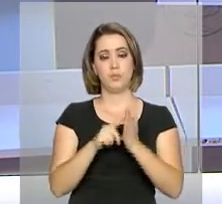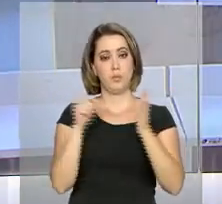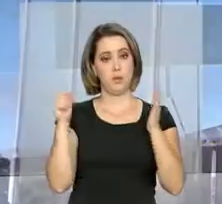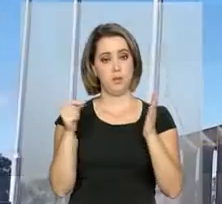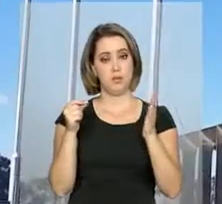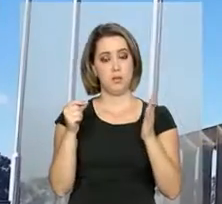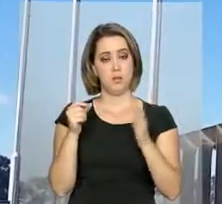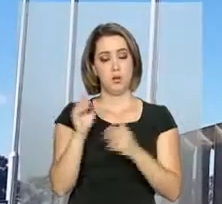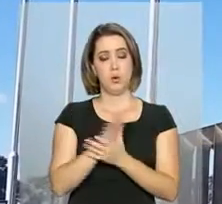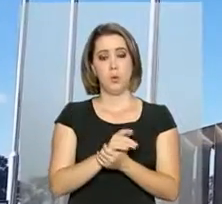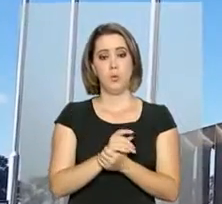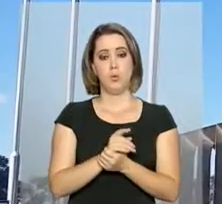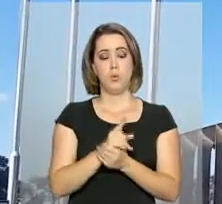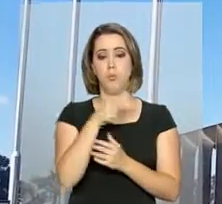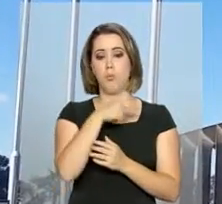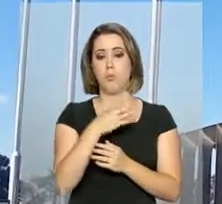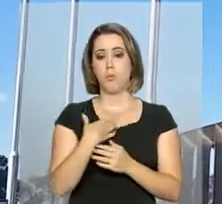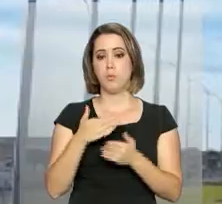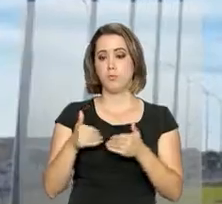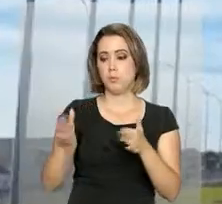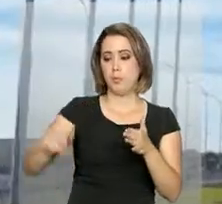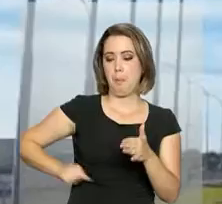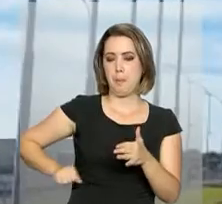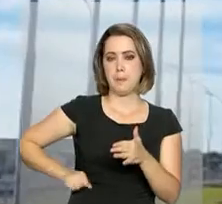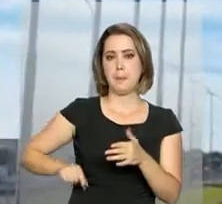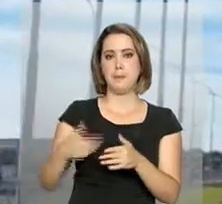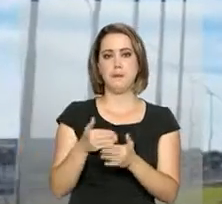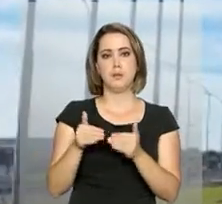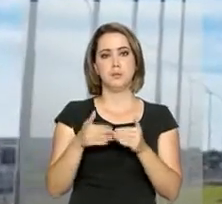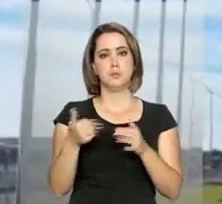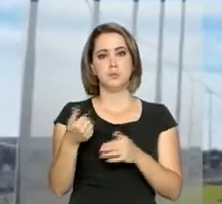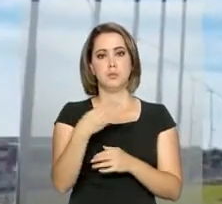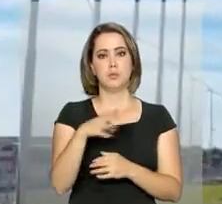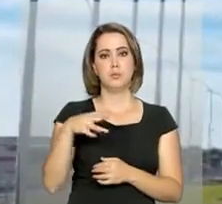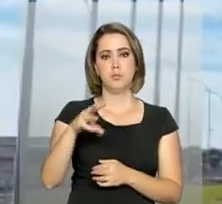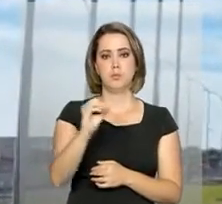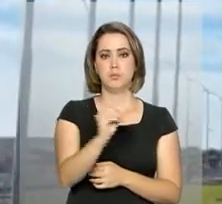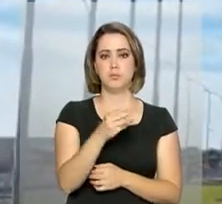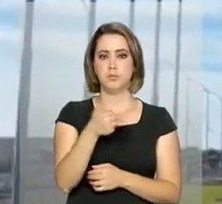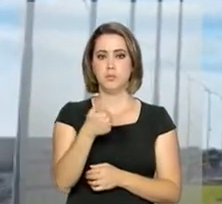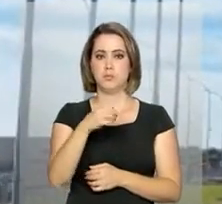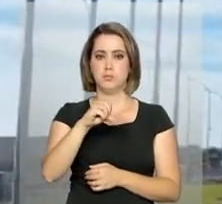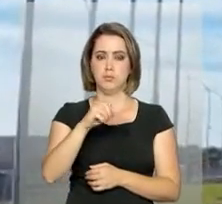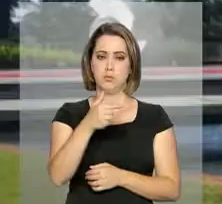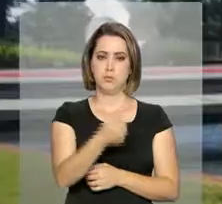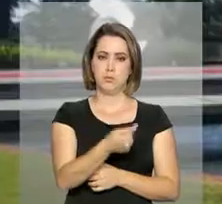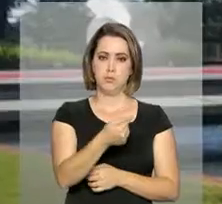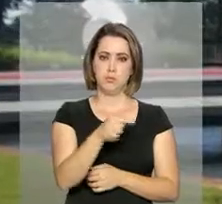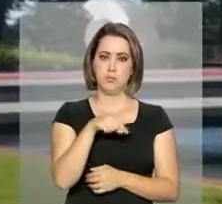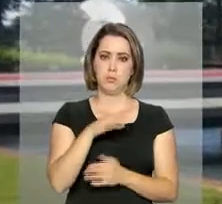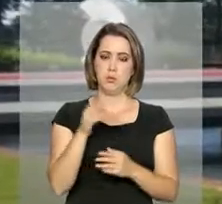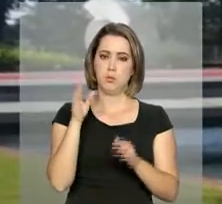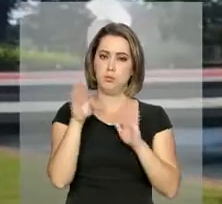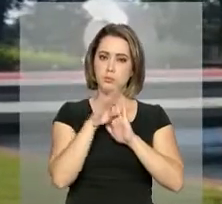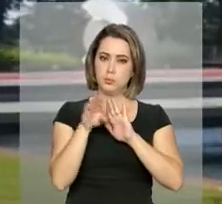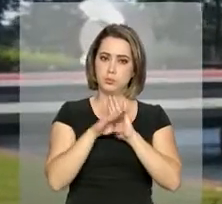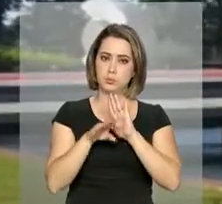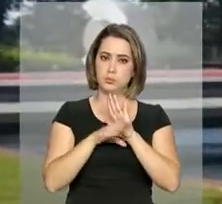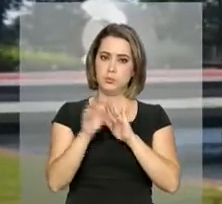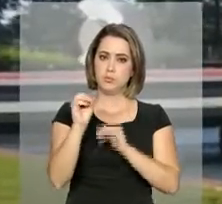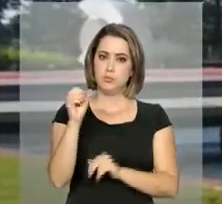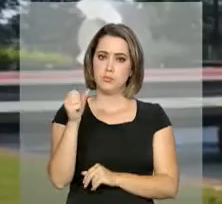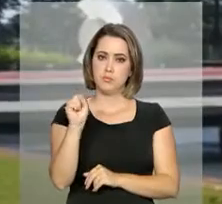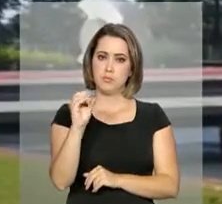O Palácio abriu as portas em 14 de março de 1967. Com o projeto de Oscar Niemeyer